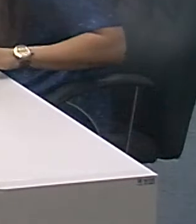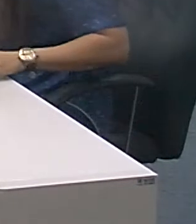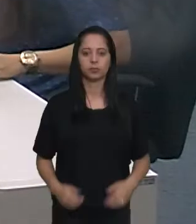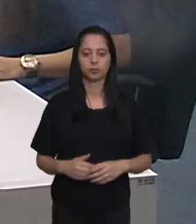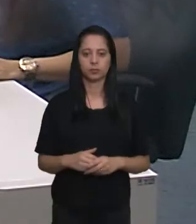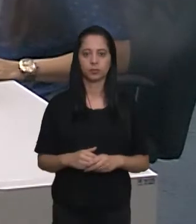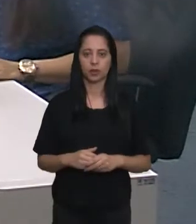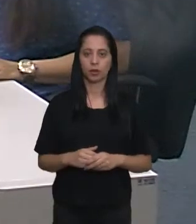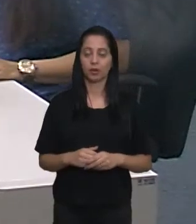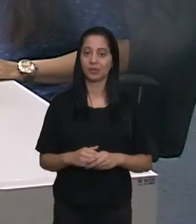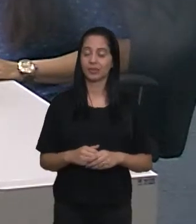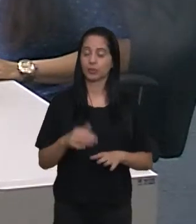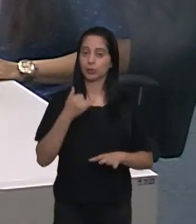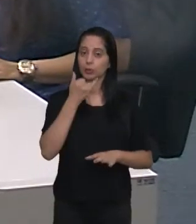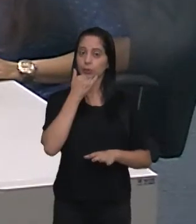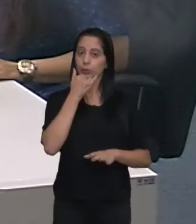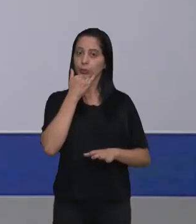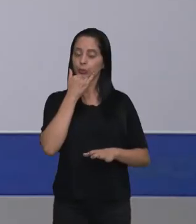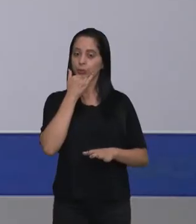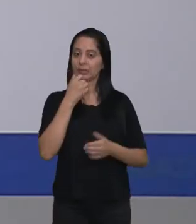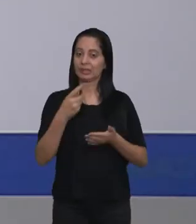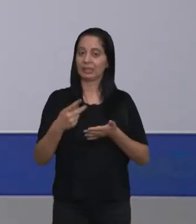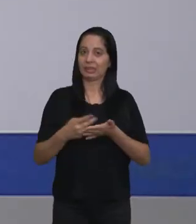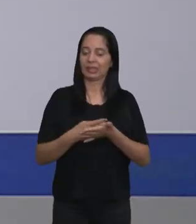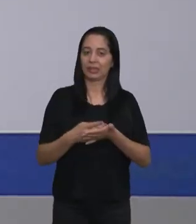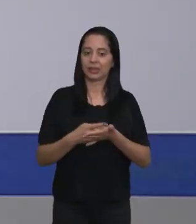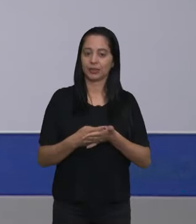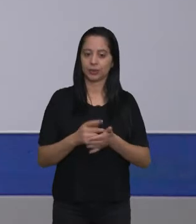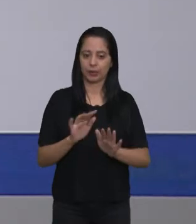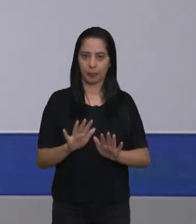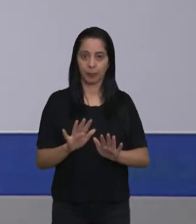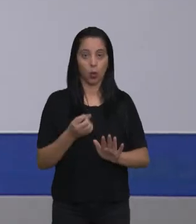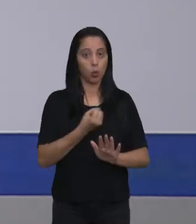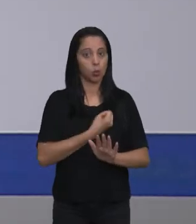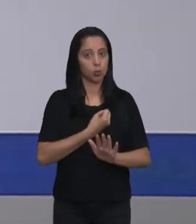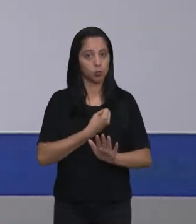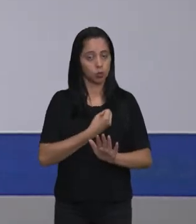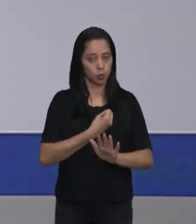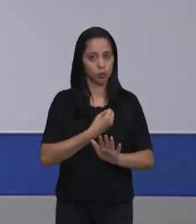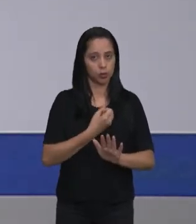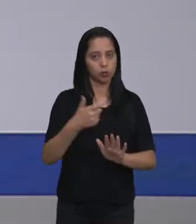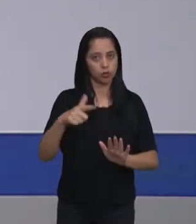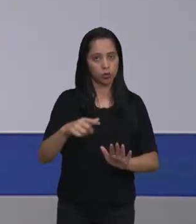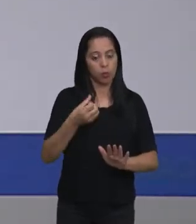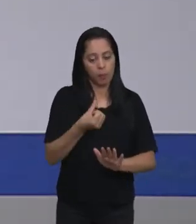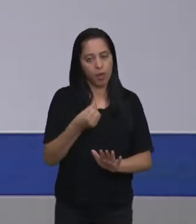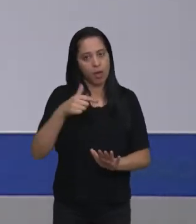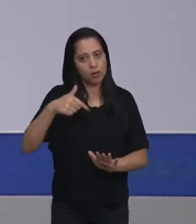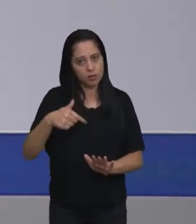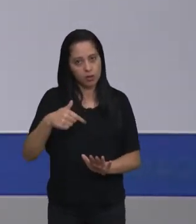Retificando, então, aqui o processo, o número, retificando o número, é